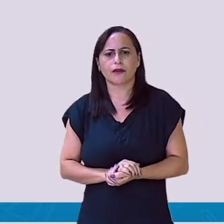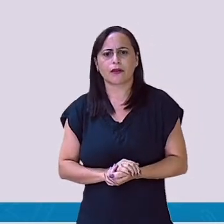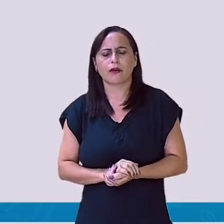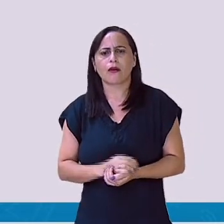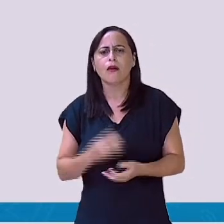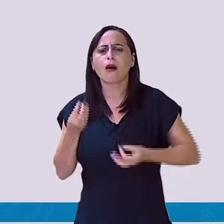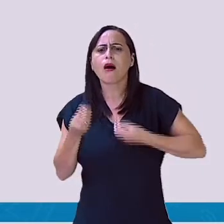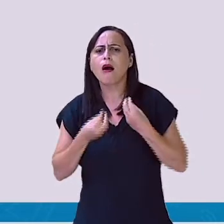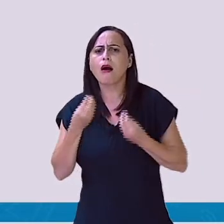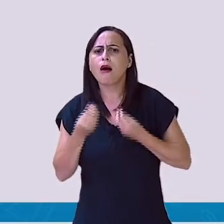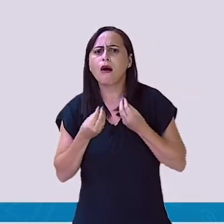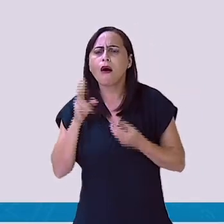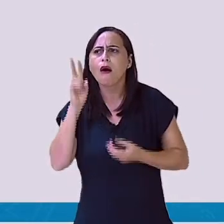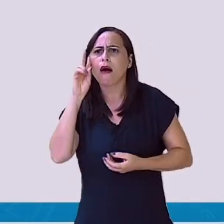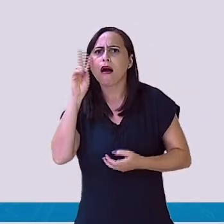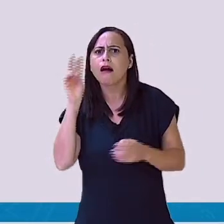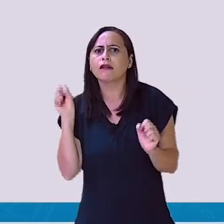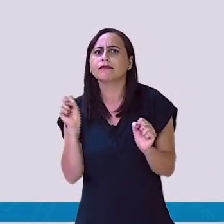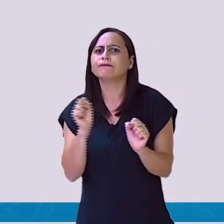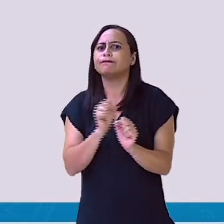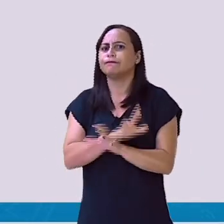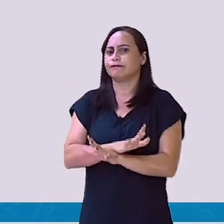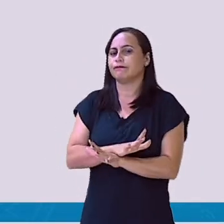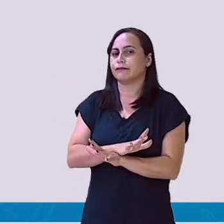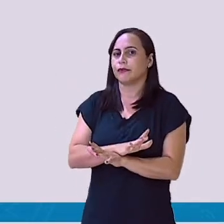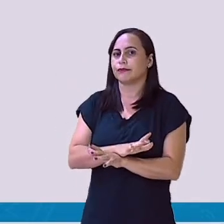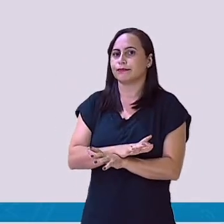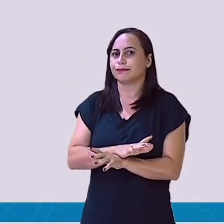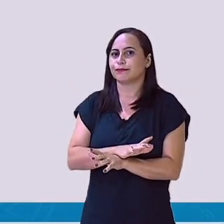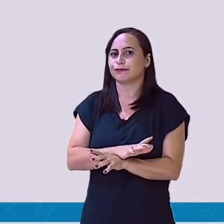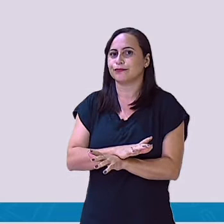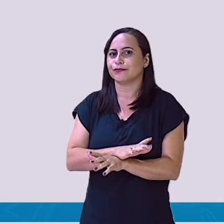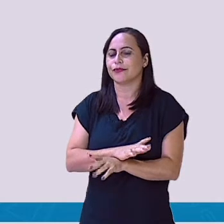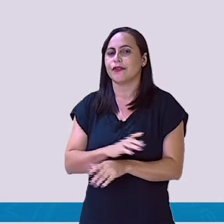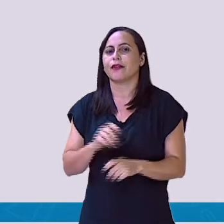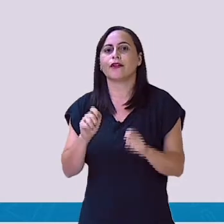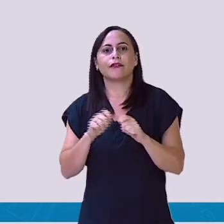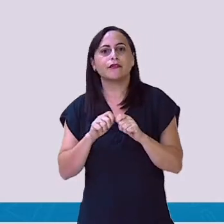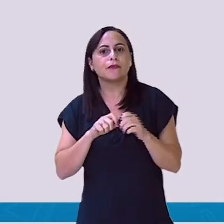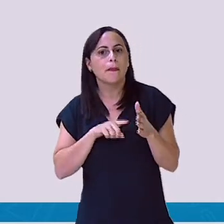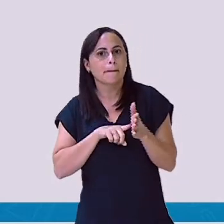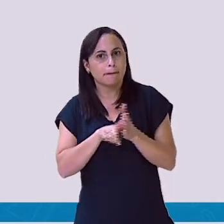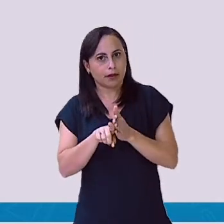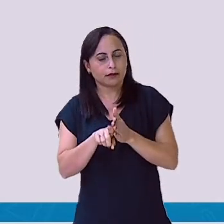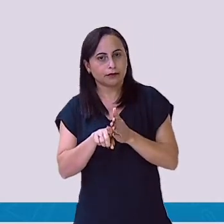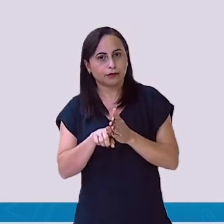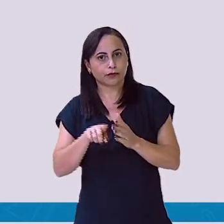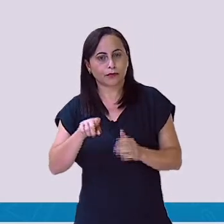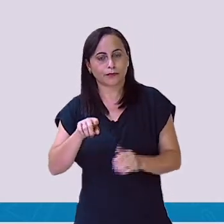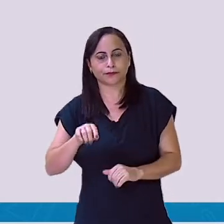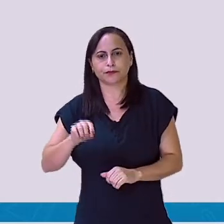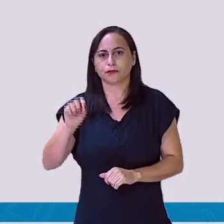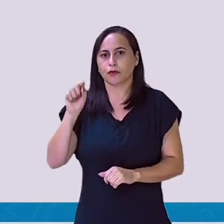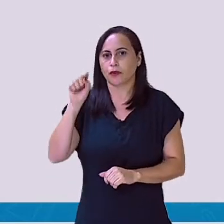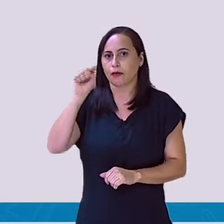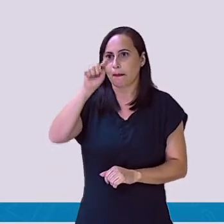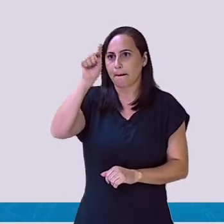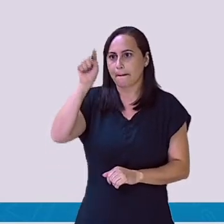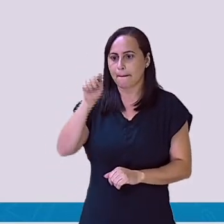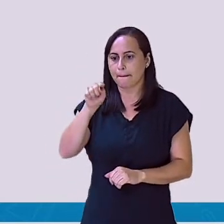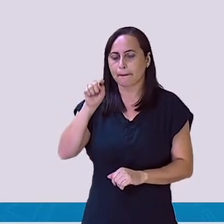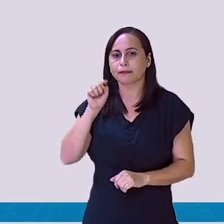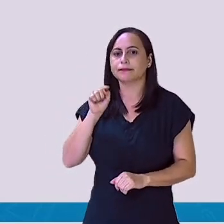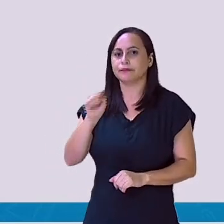acabou a história? Eu estou fazendo uma pergunta e o sinal que eu utilizo é o ponto